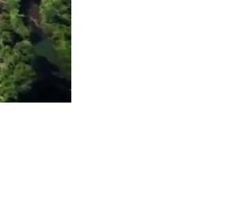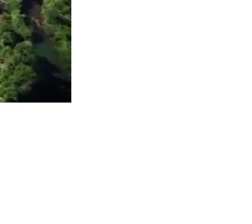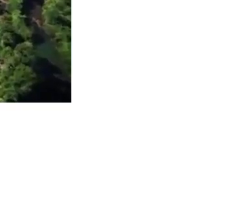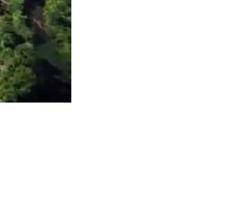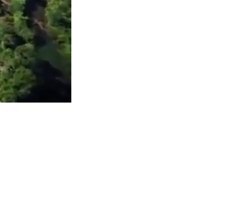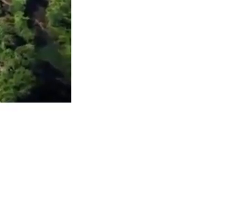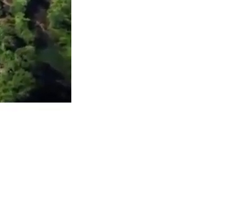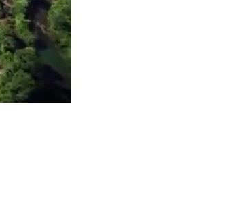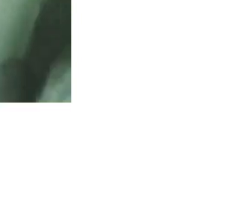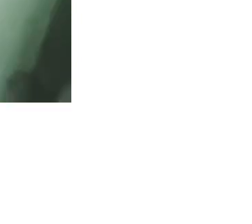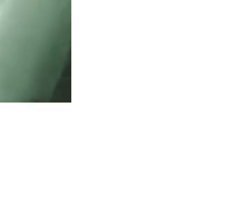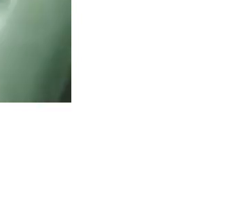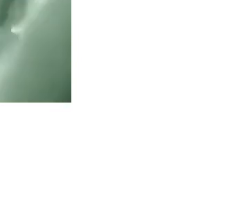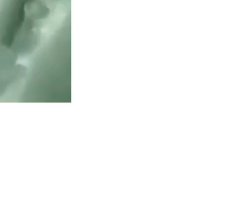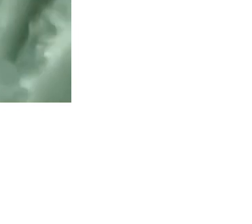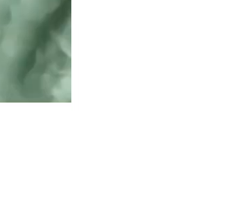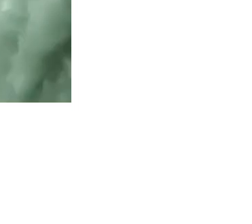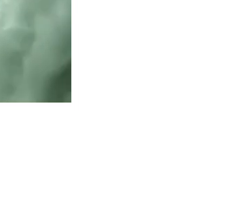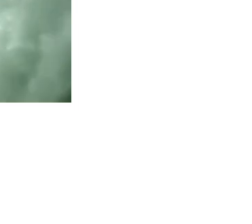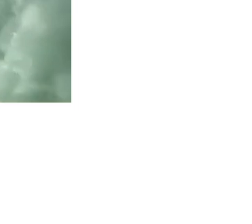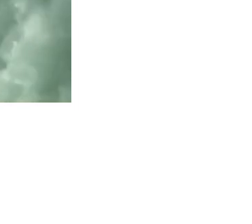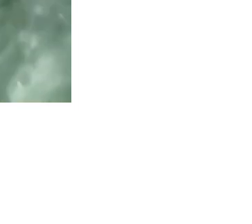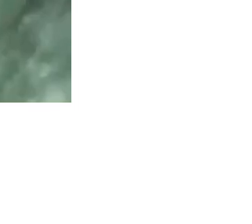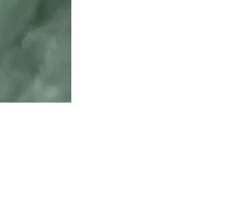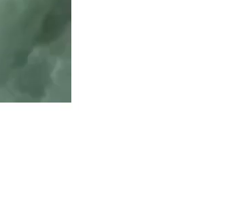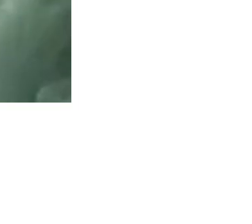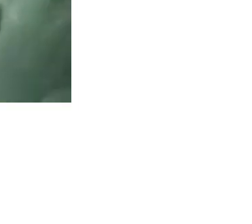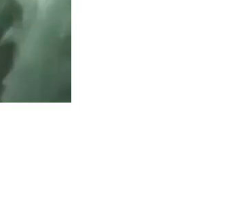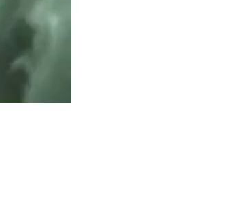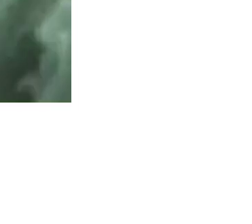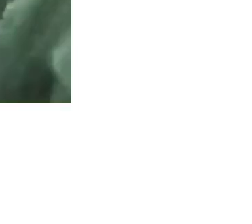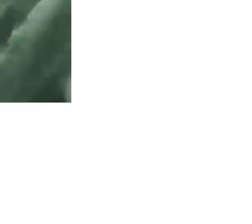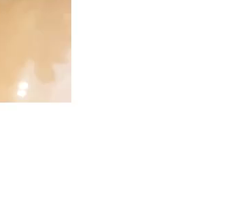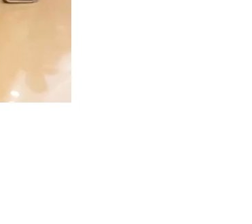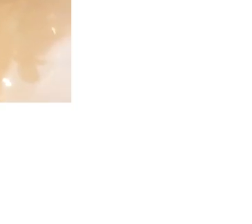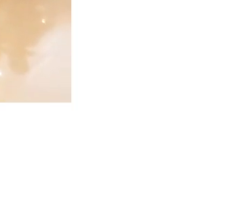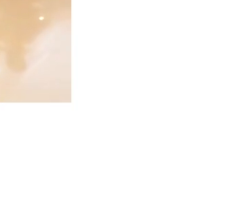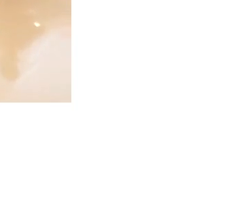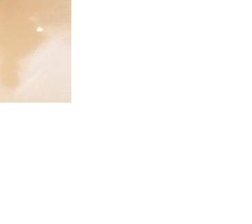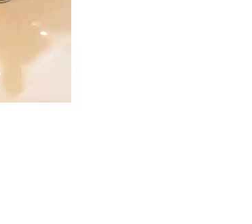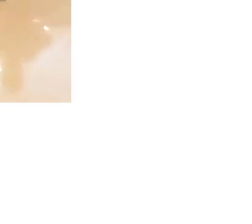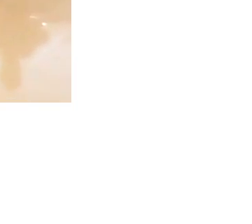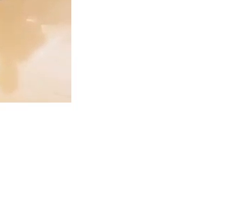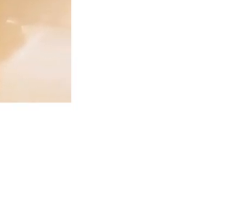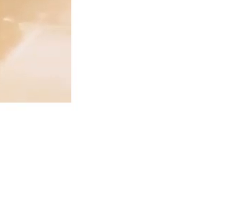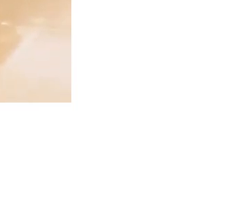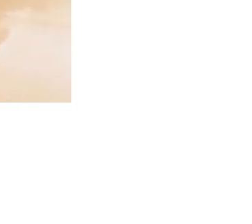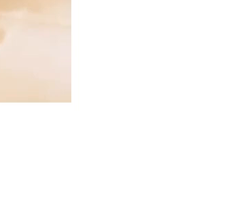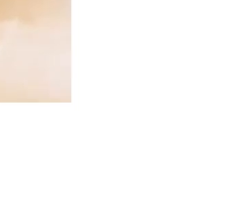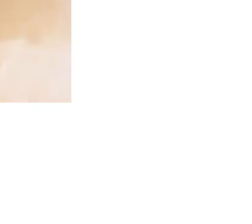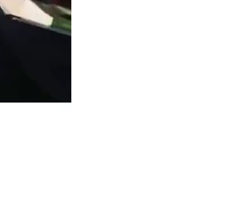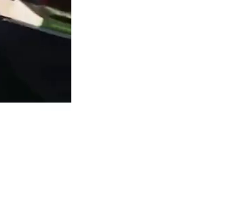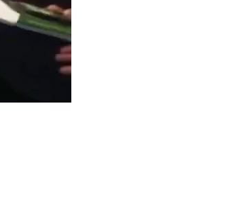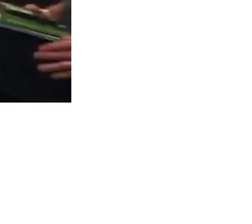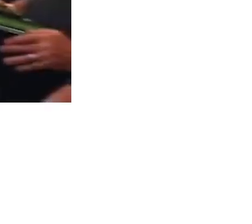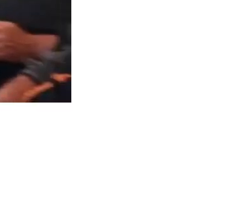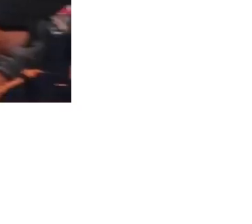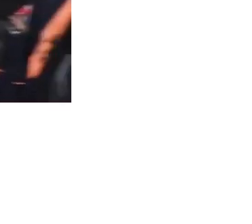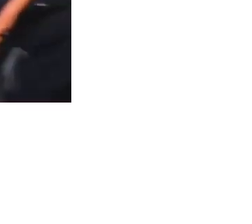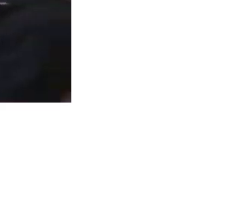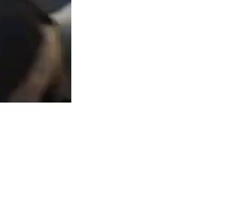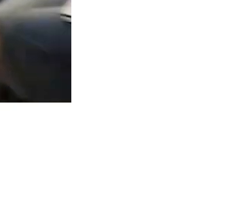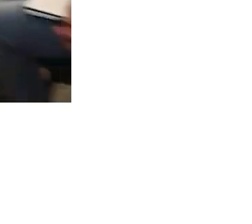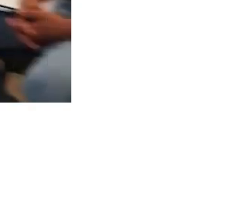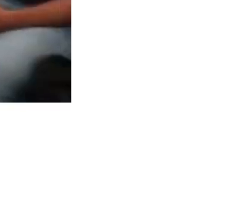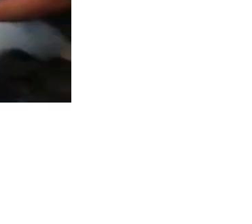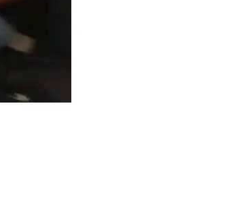aprimoramento das políticas esportivas municipais, de forma democrática e permanente. A parceria entre governo e o FPR